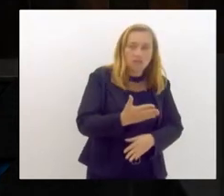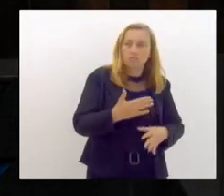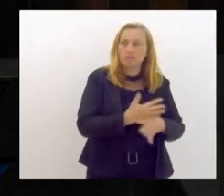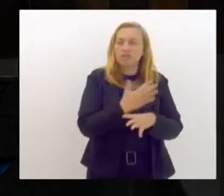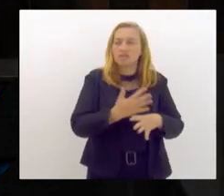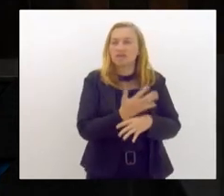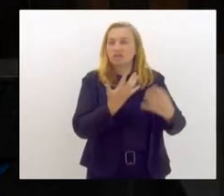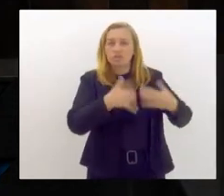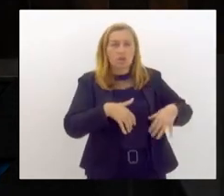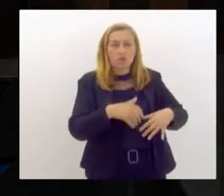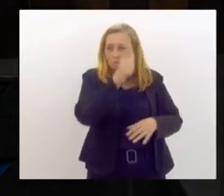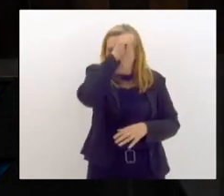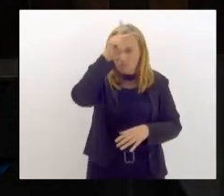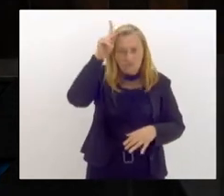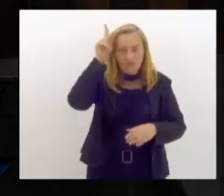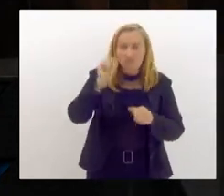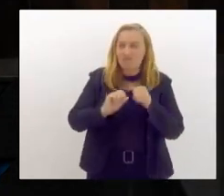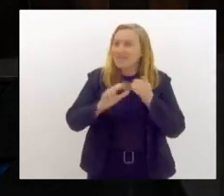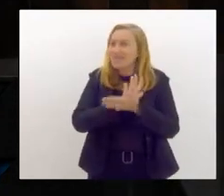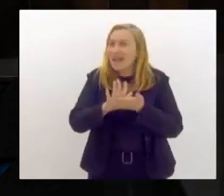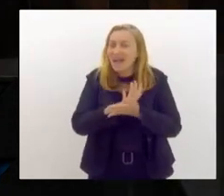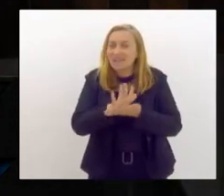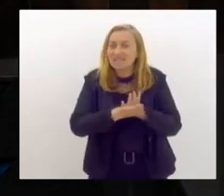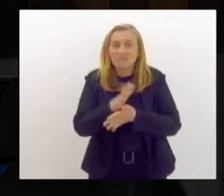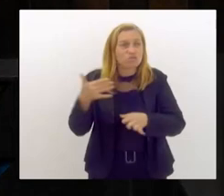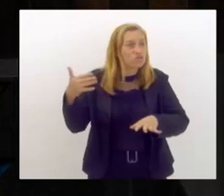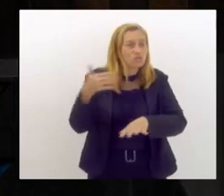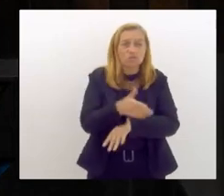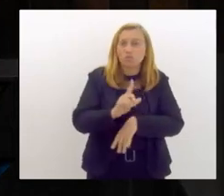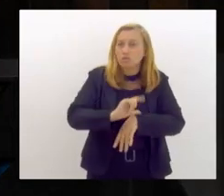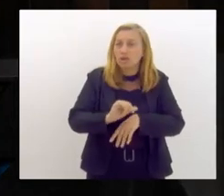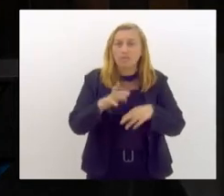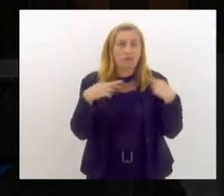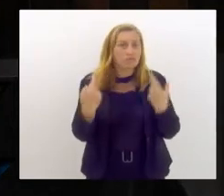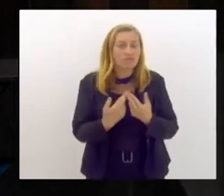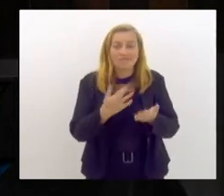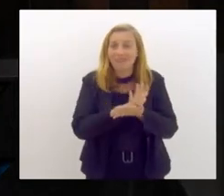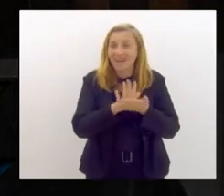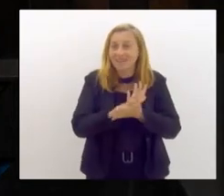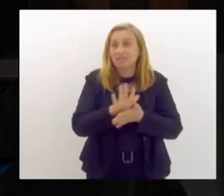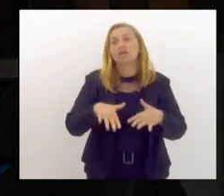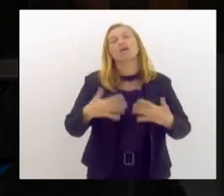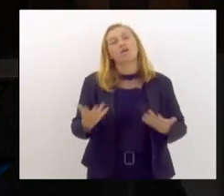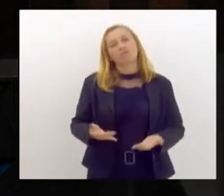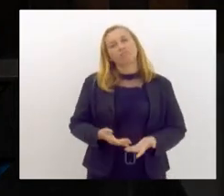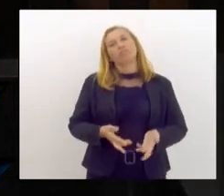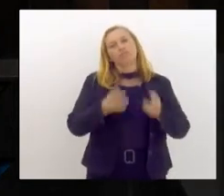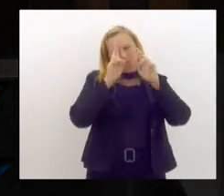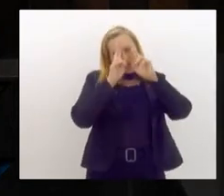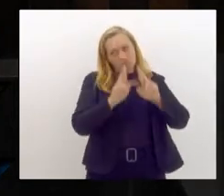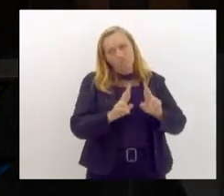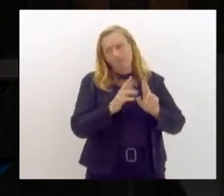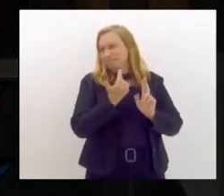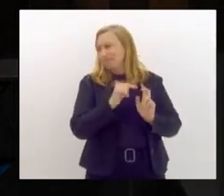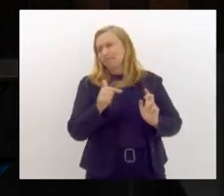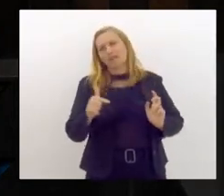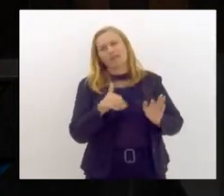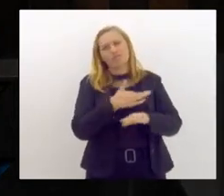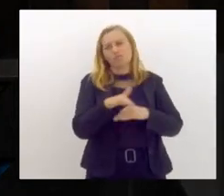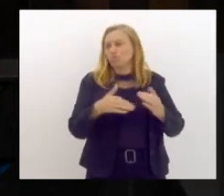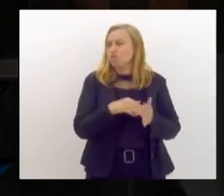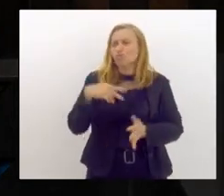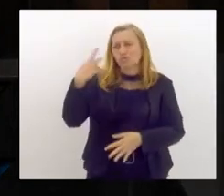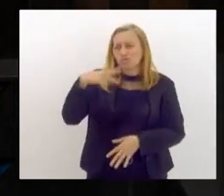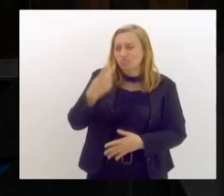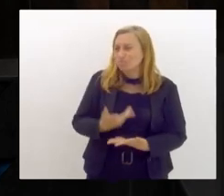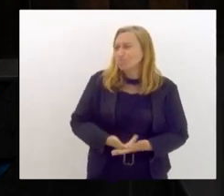o prefeito não se dignou sequer a chegar no horário para essa reunião. É uma falta de respeito com todos os parlamentares, com todas